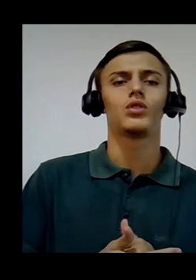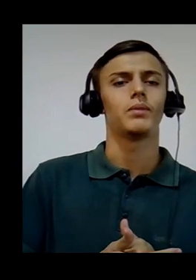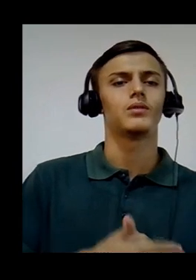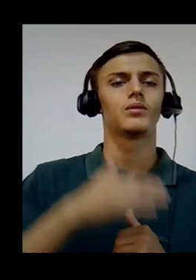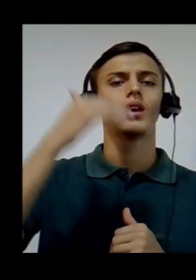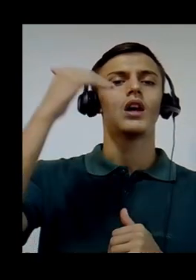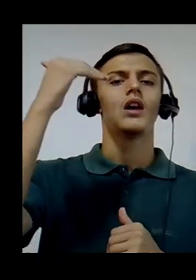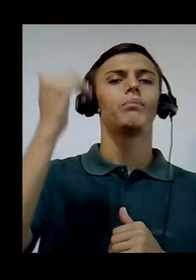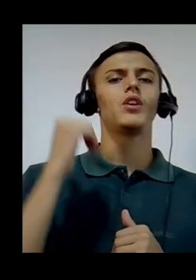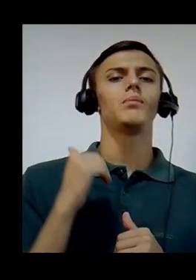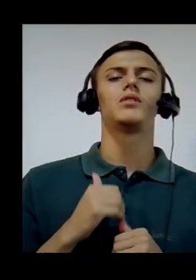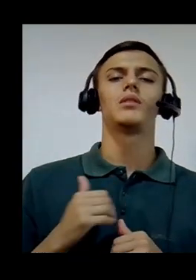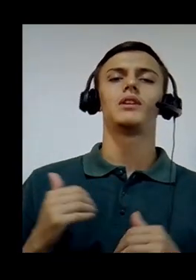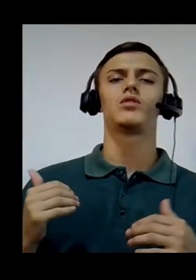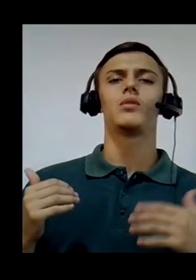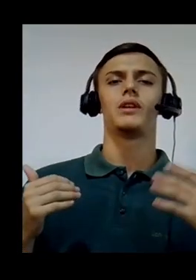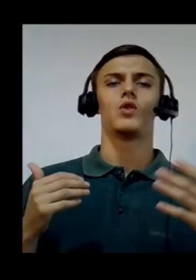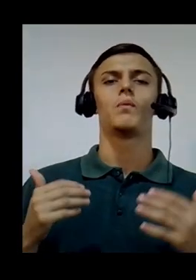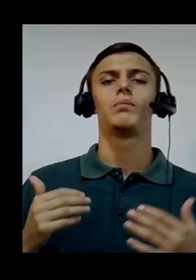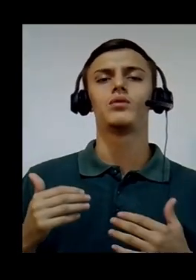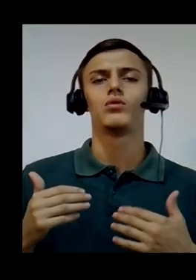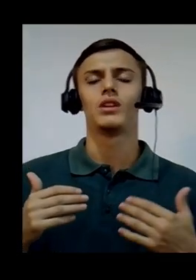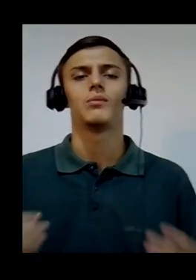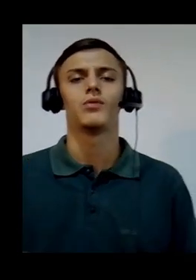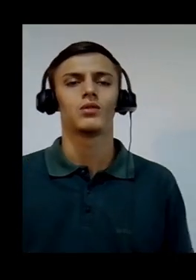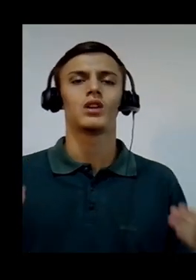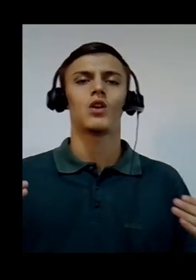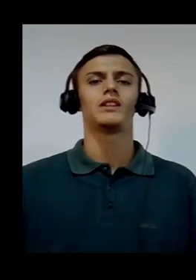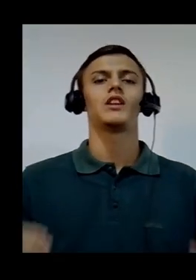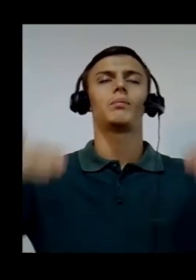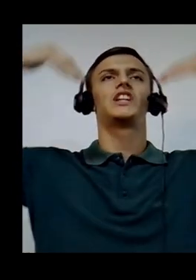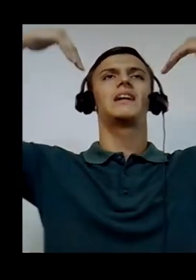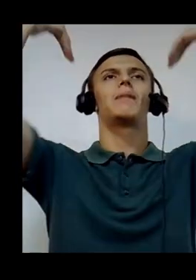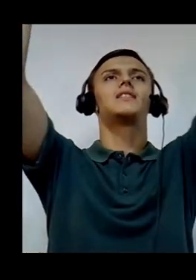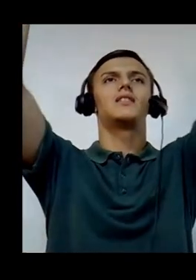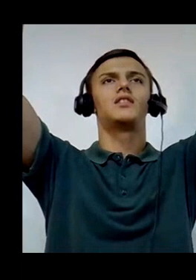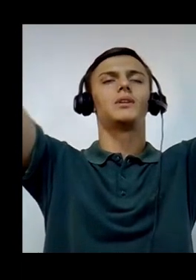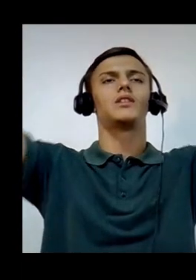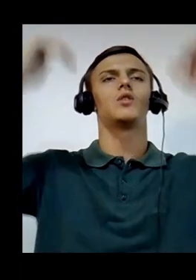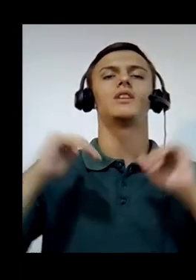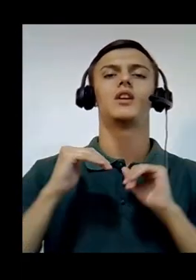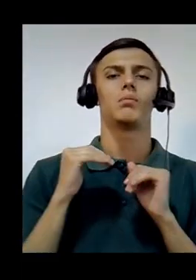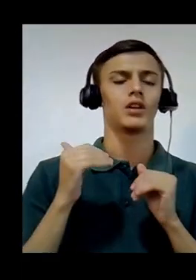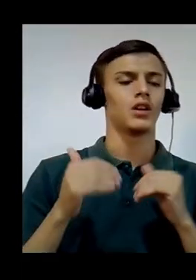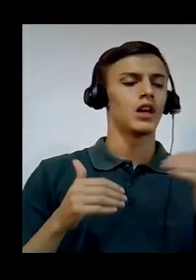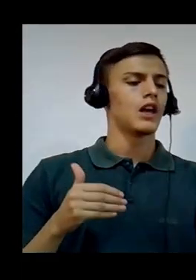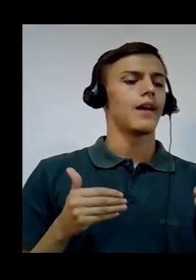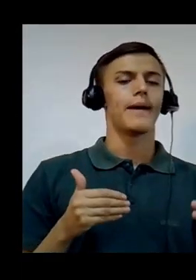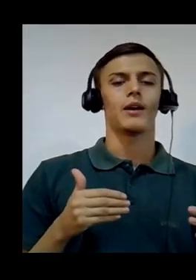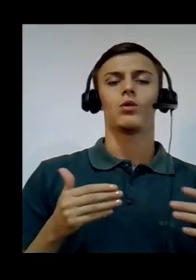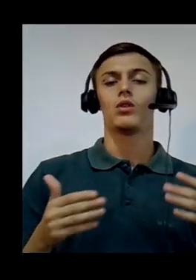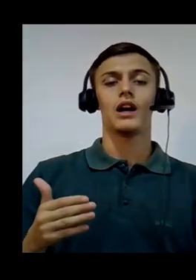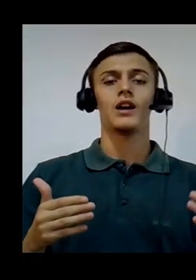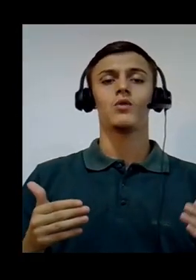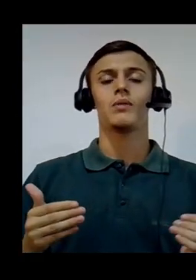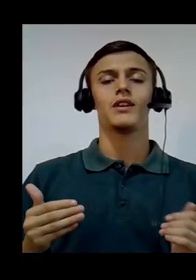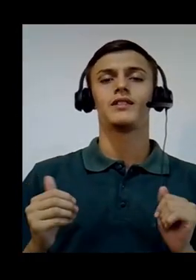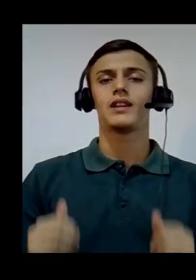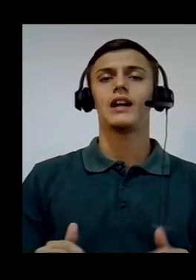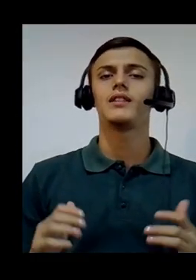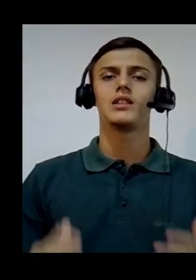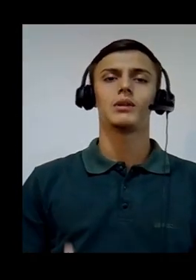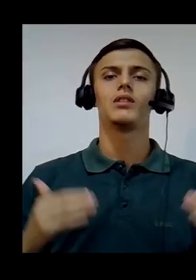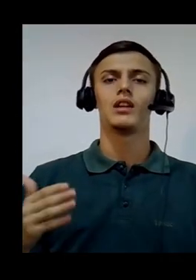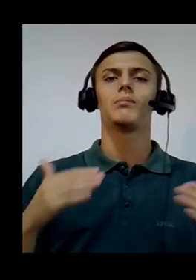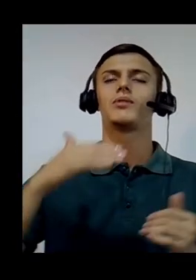vira um foco de tropeço. Proibido também sobre o piso do andaime você colocar algum material para chegar mais acima. Então, um exemplo aqui é colocar